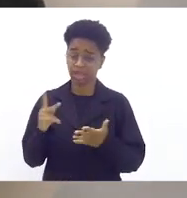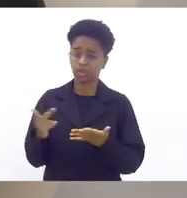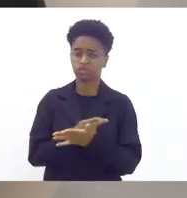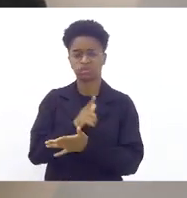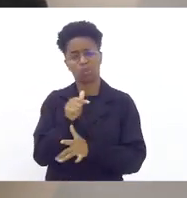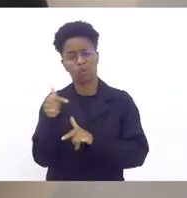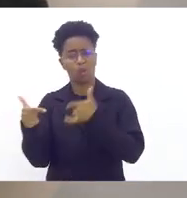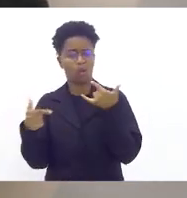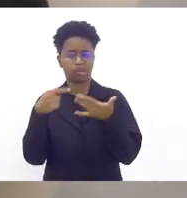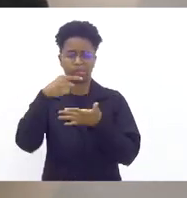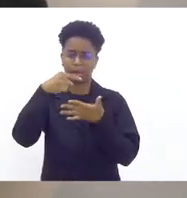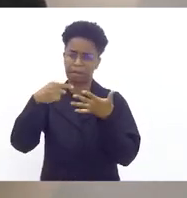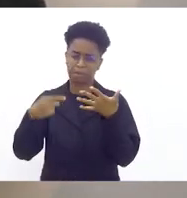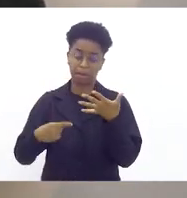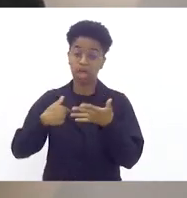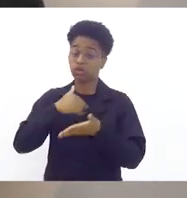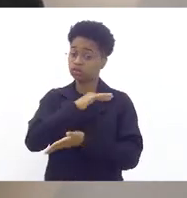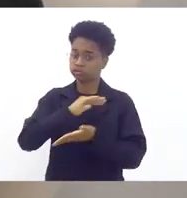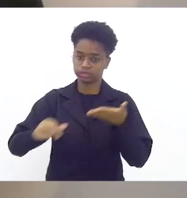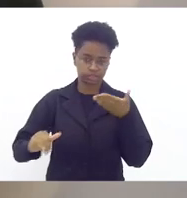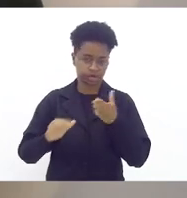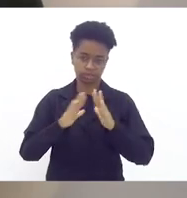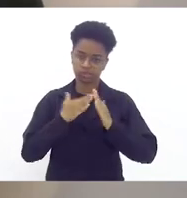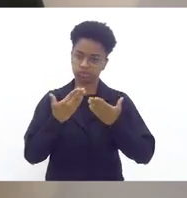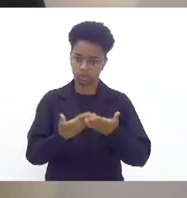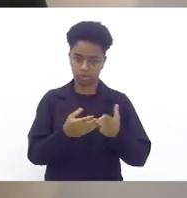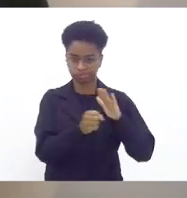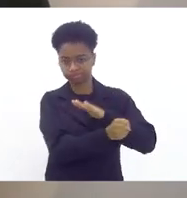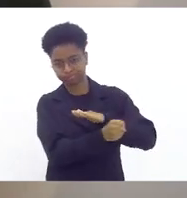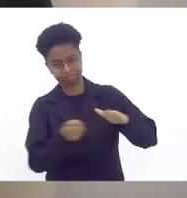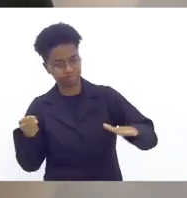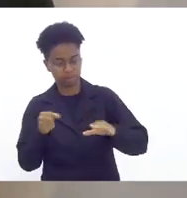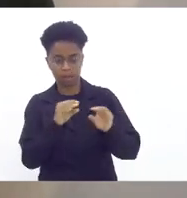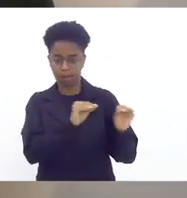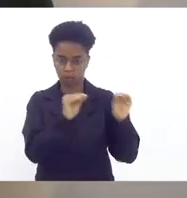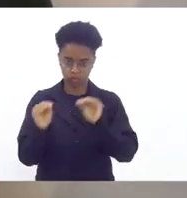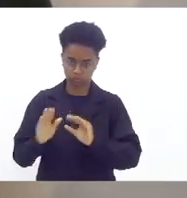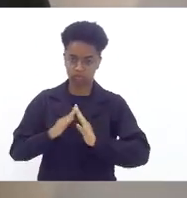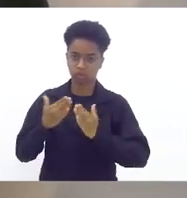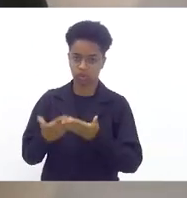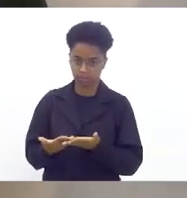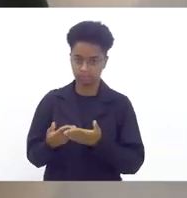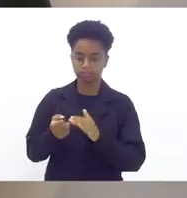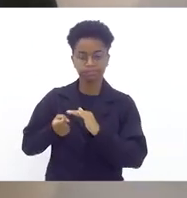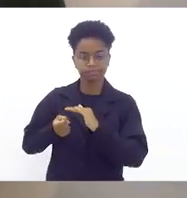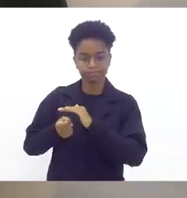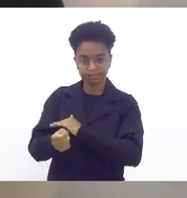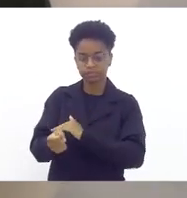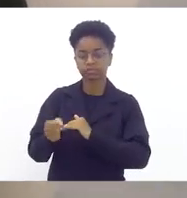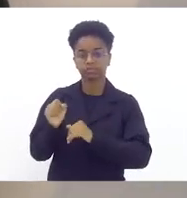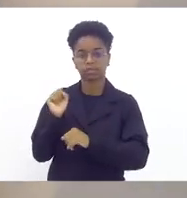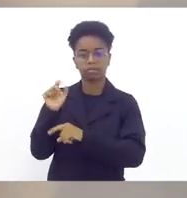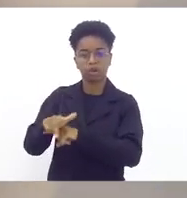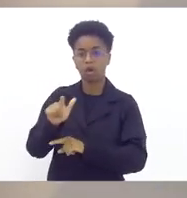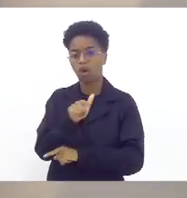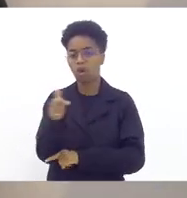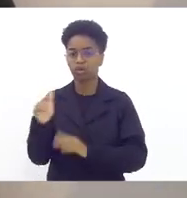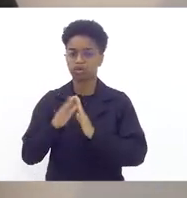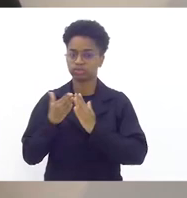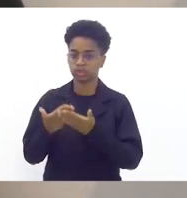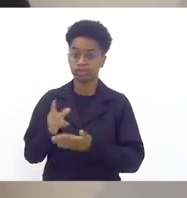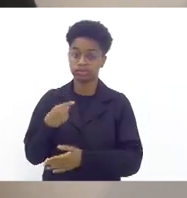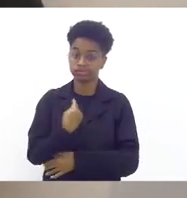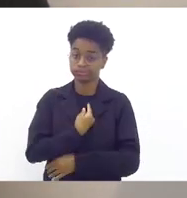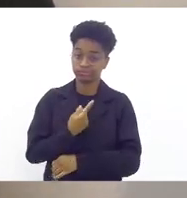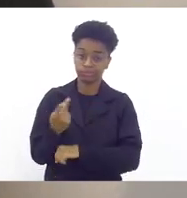incidentes. Eu o retiro da escola, dessa escola que fica no recreio, e coloco em uma outra escola. A gente está buscando